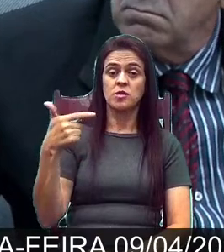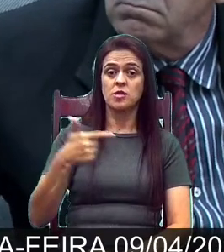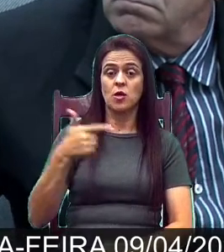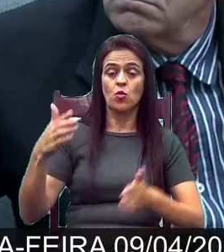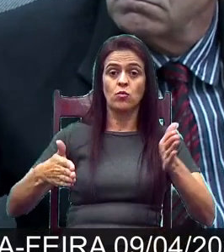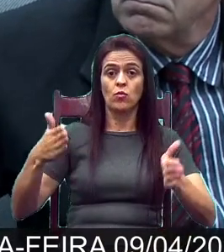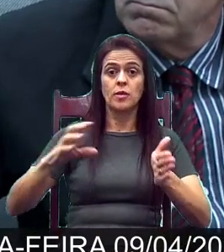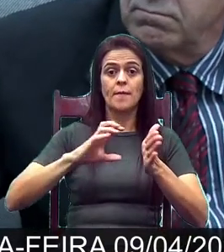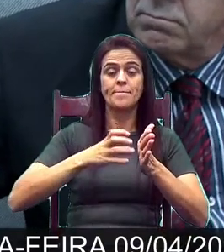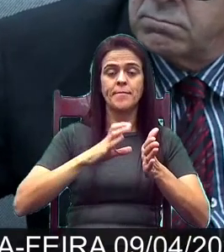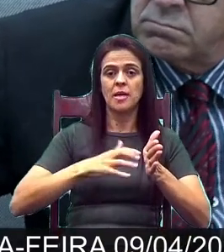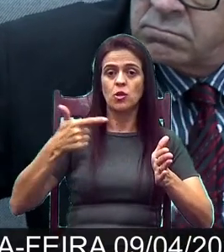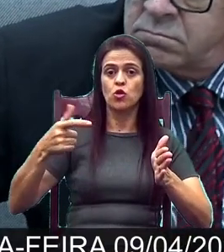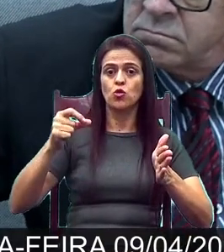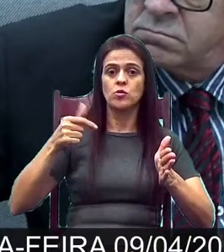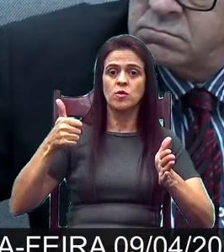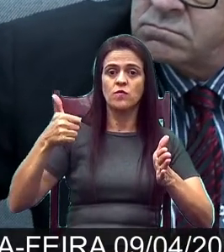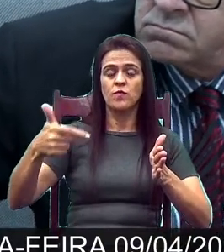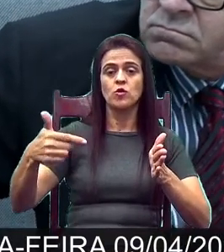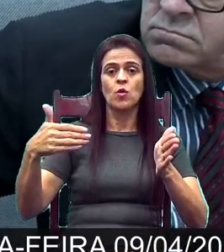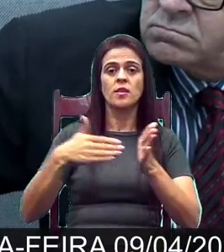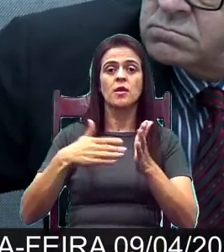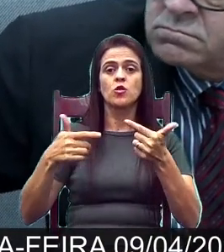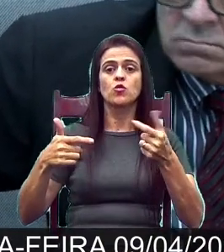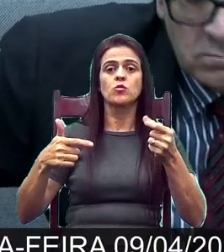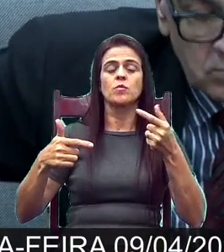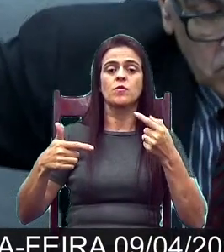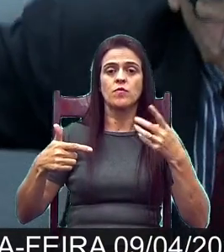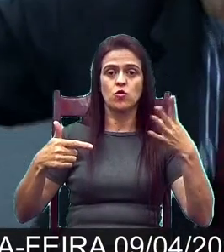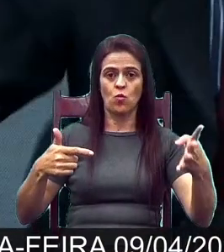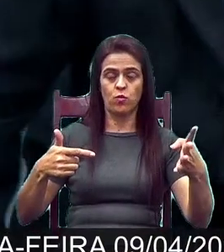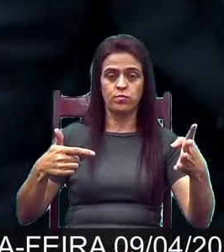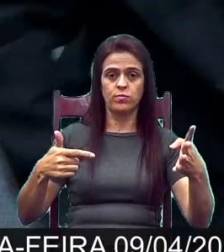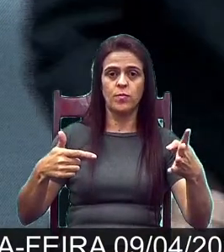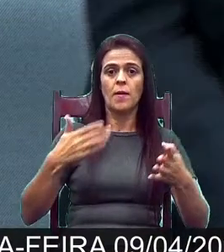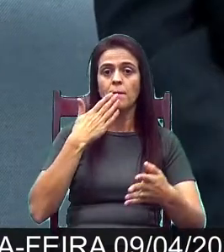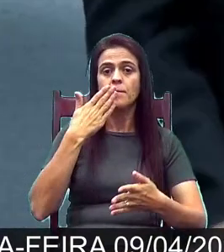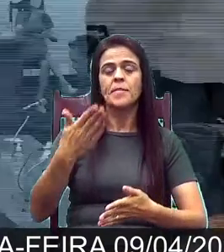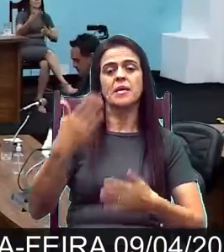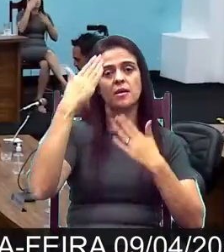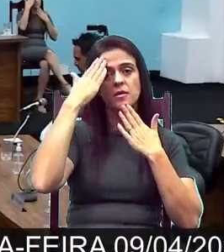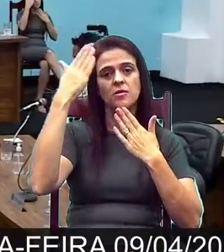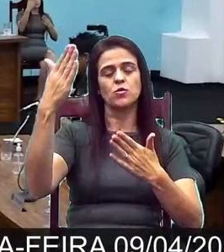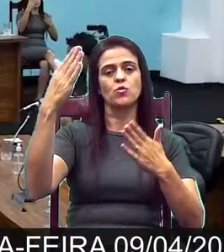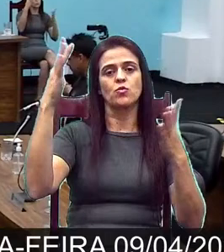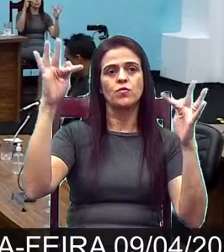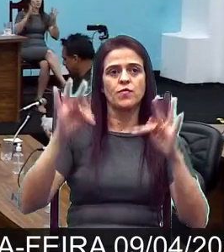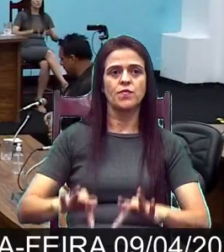4ª Sessão Legislativa da 18ª Legislatura 2021-2024.